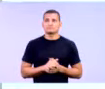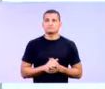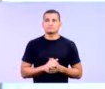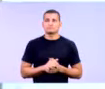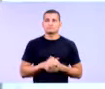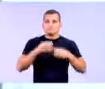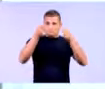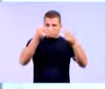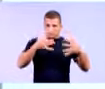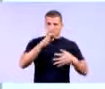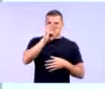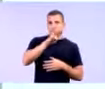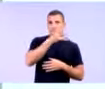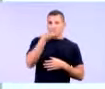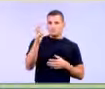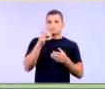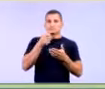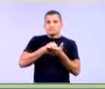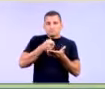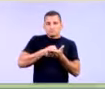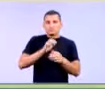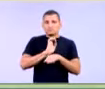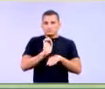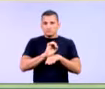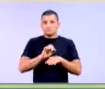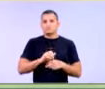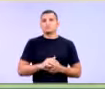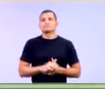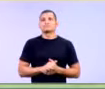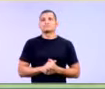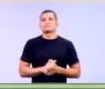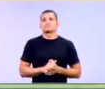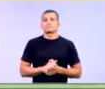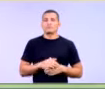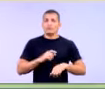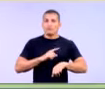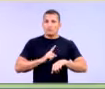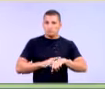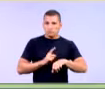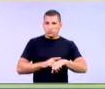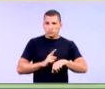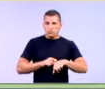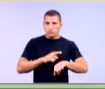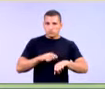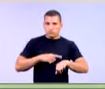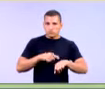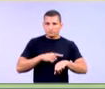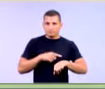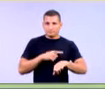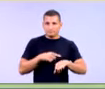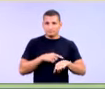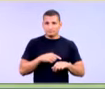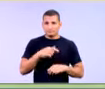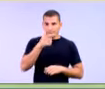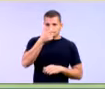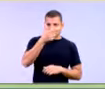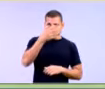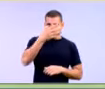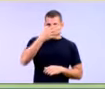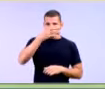do estágio obrigatório e não obrigatório, tá? A carga horária. Já falei para vocês que a carga horária prevê